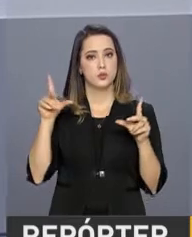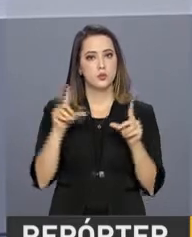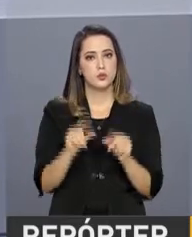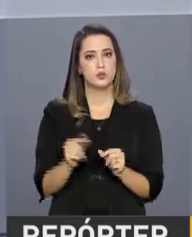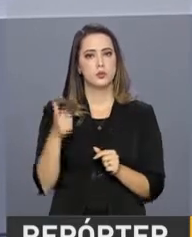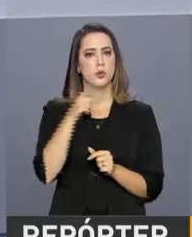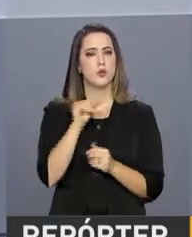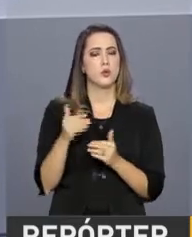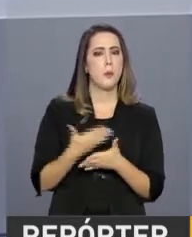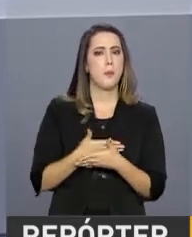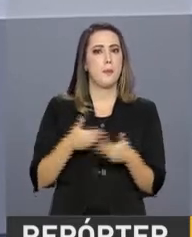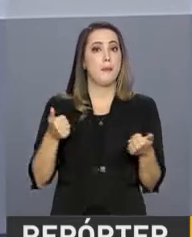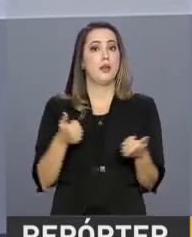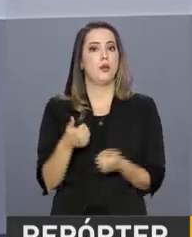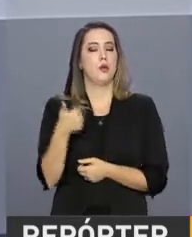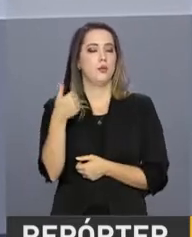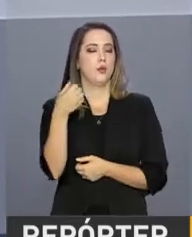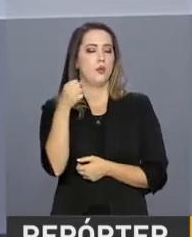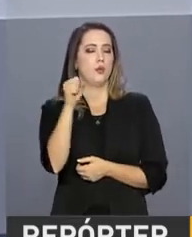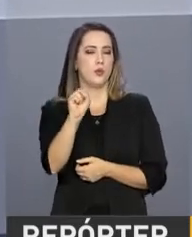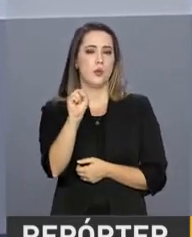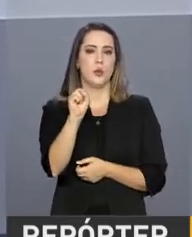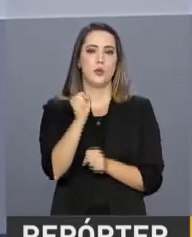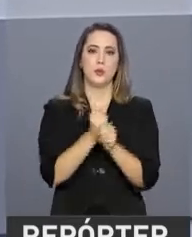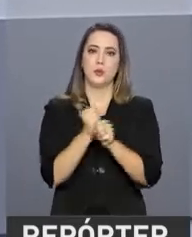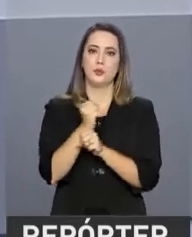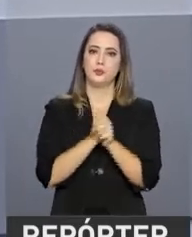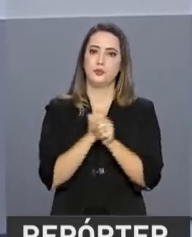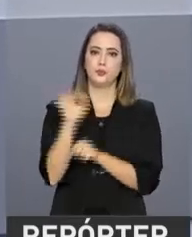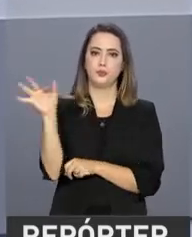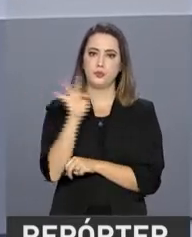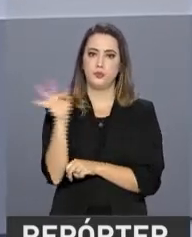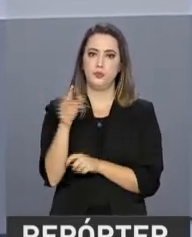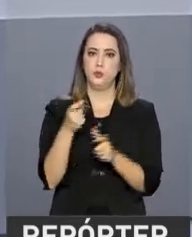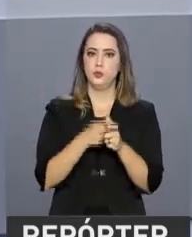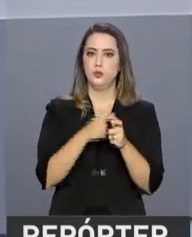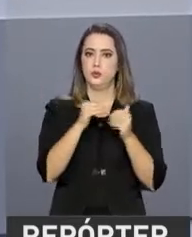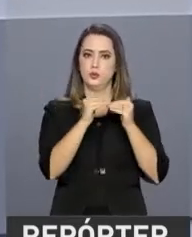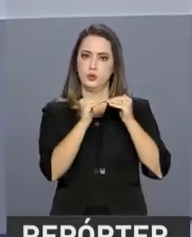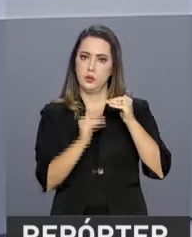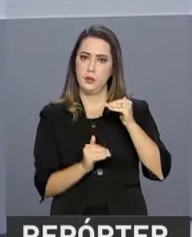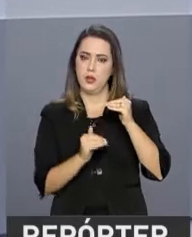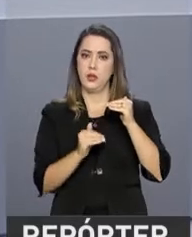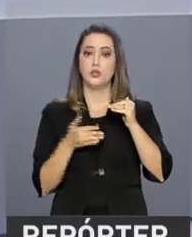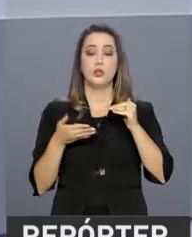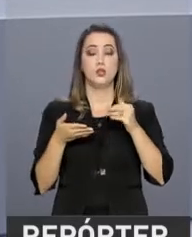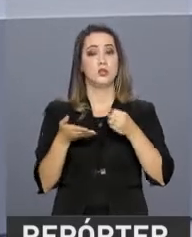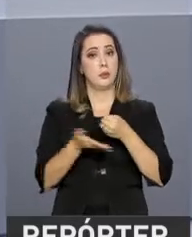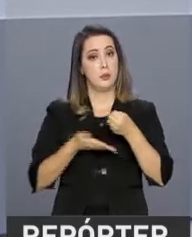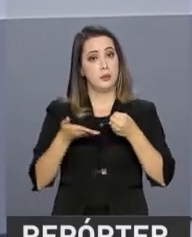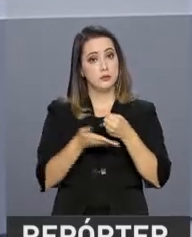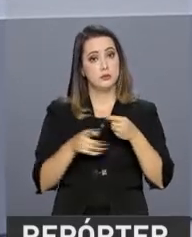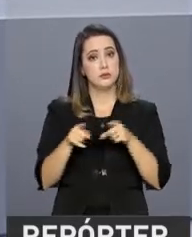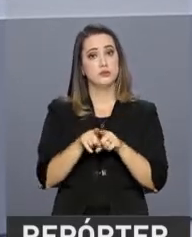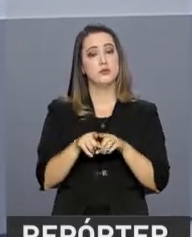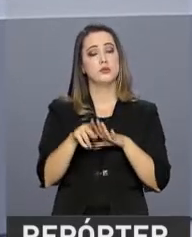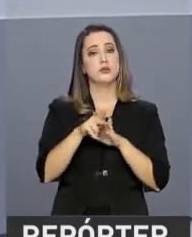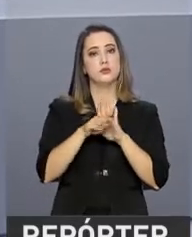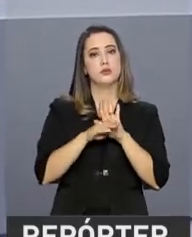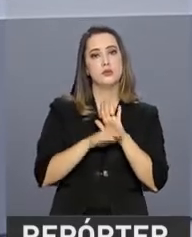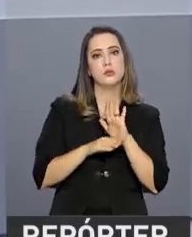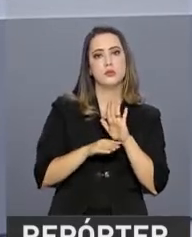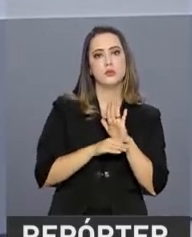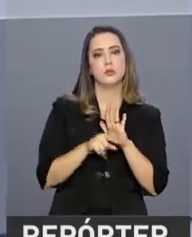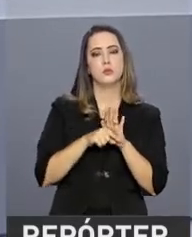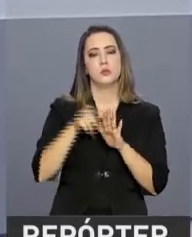e atinge o melhor nível em quase 8 anos. Em fevereiro, a dívida ficou abaixo do piso estabelecido no plano anual de